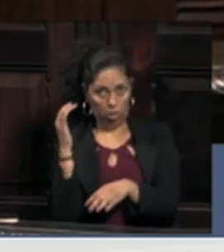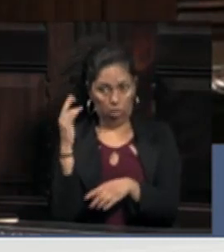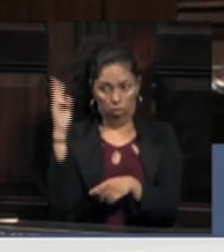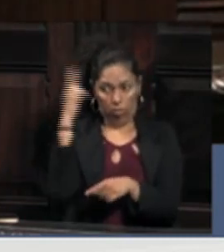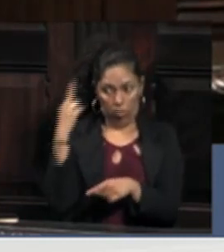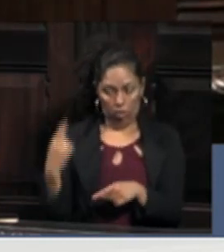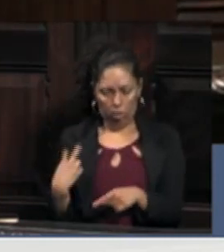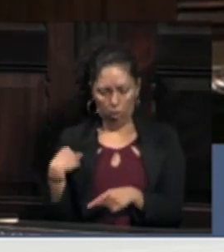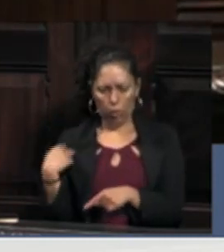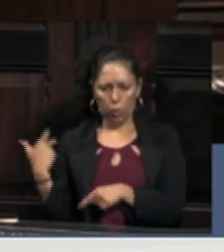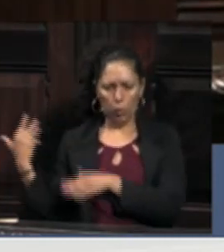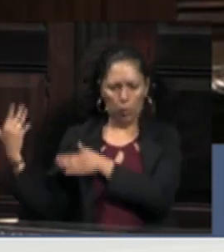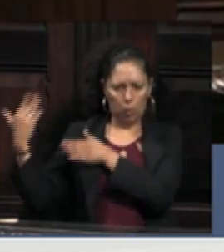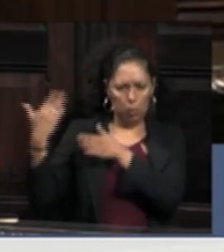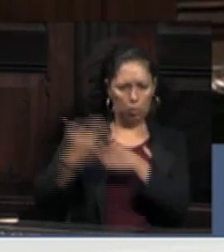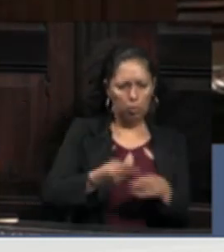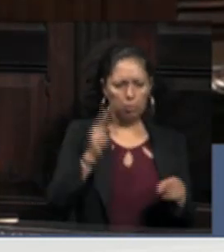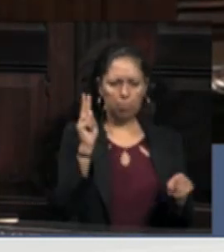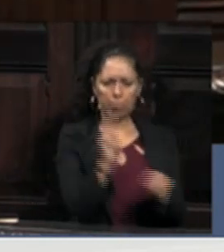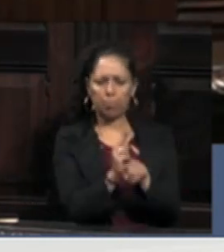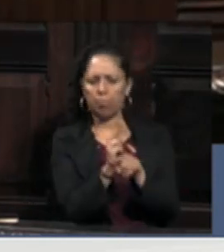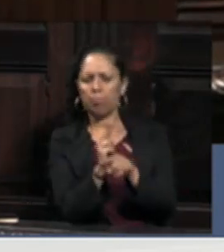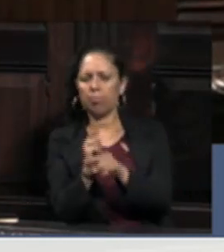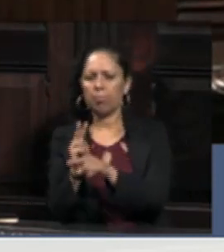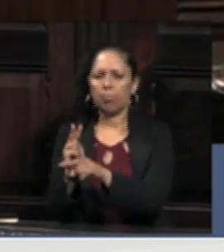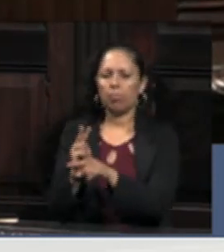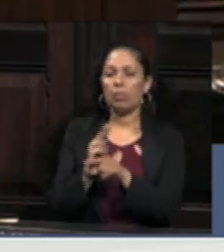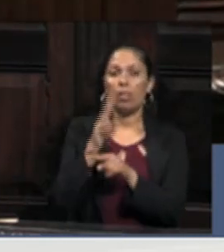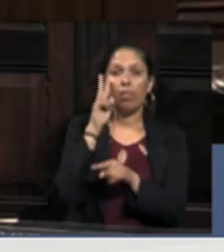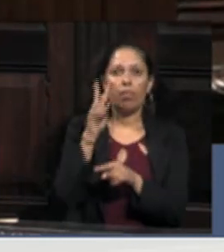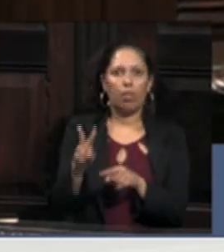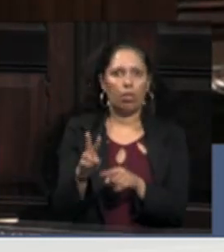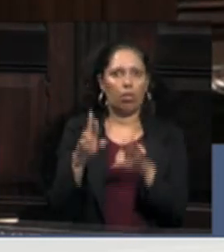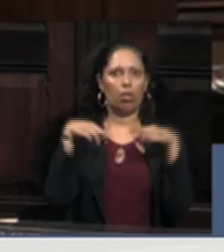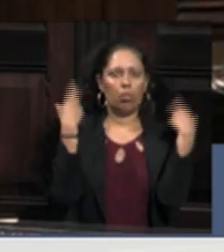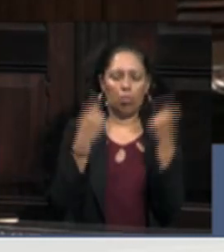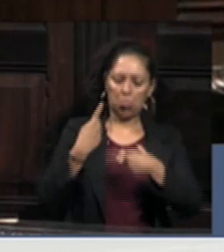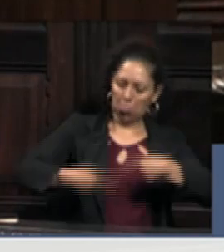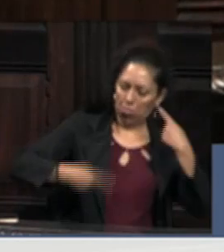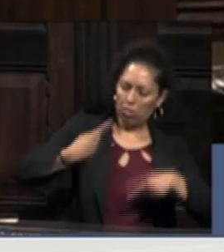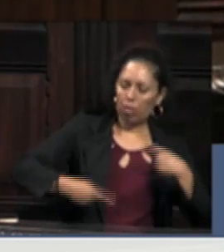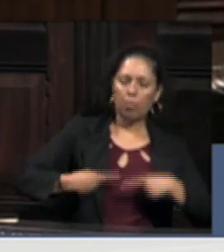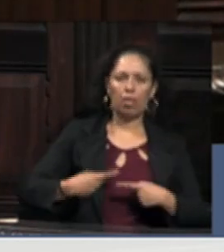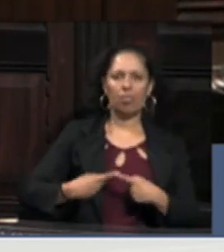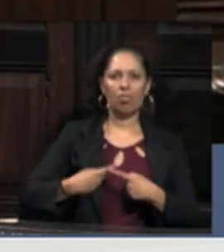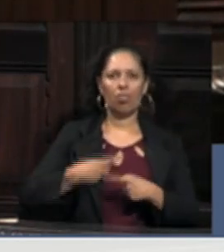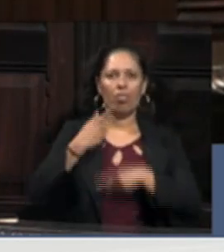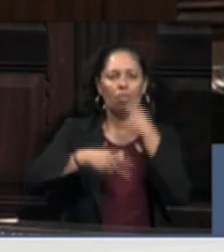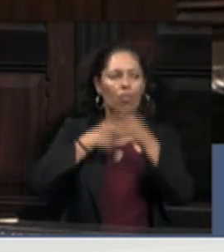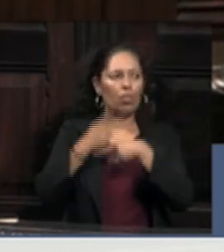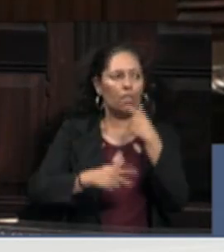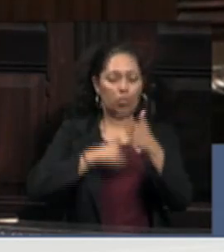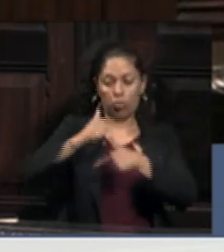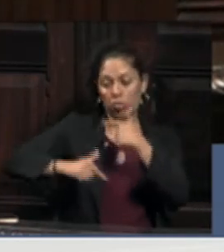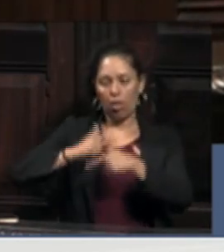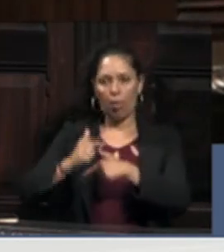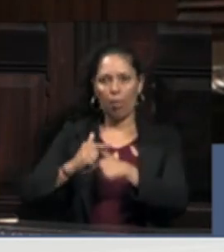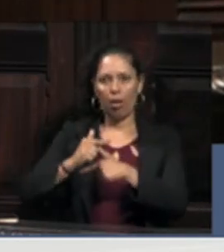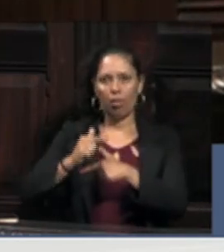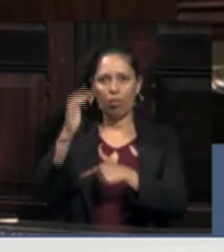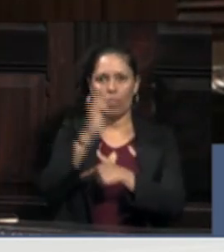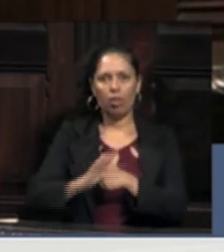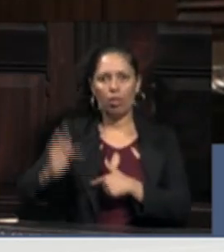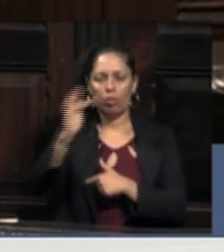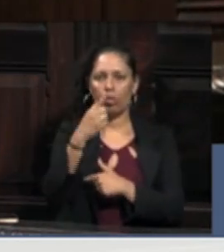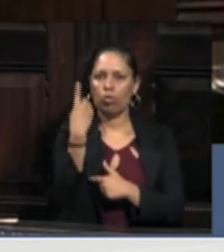debates sobre a dedicação exclusiva na UERJ. Lembro que, à época, me espantou muito a posição do então